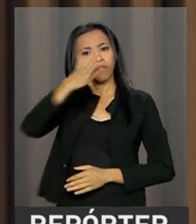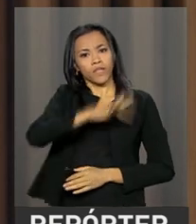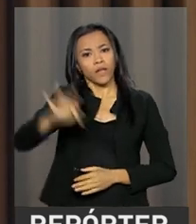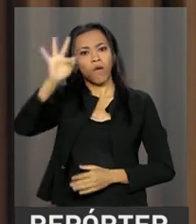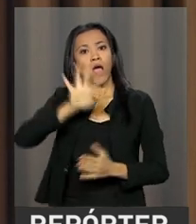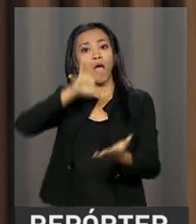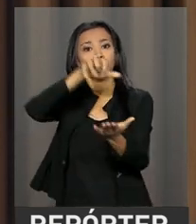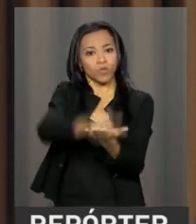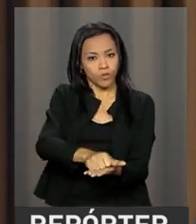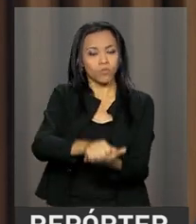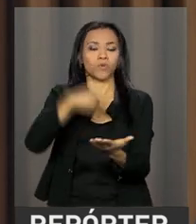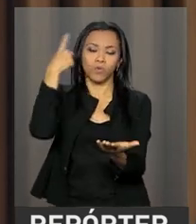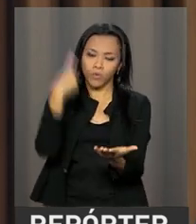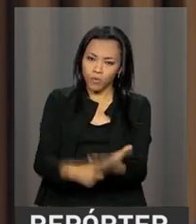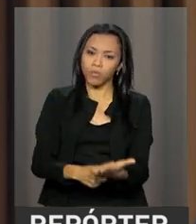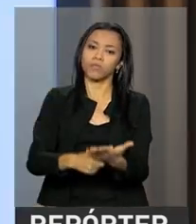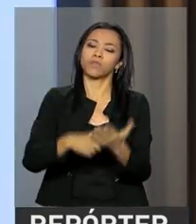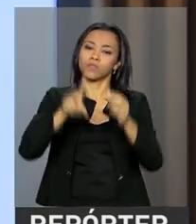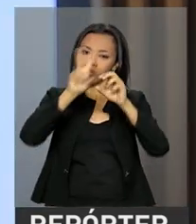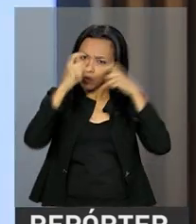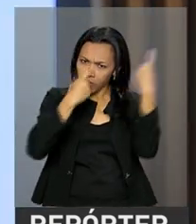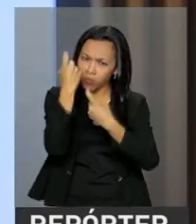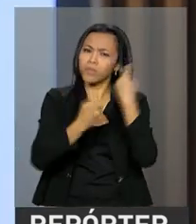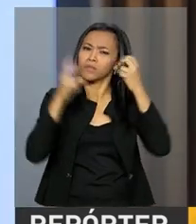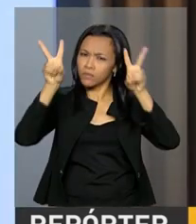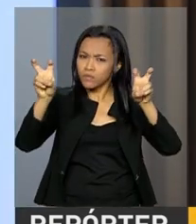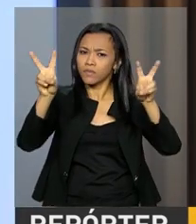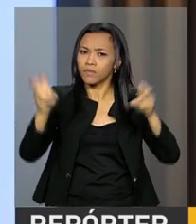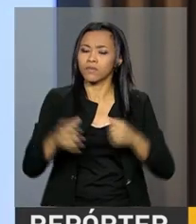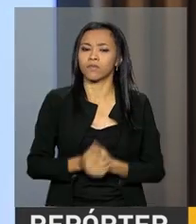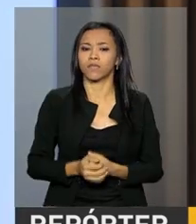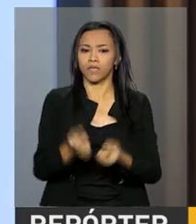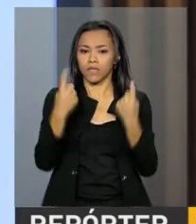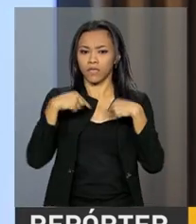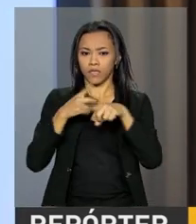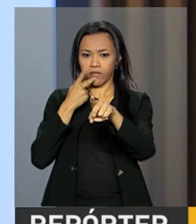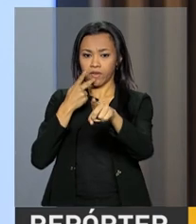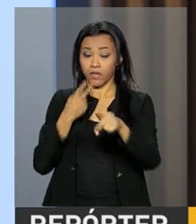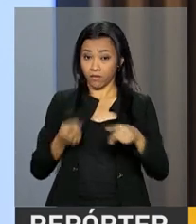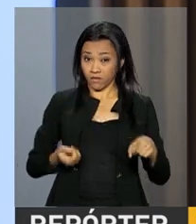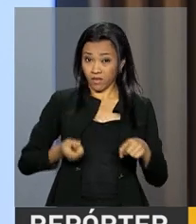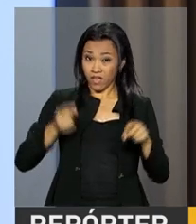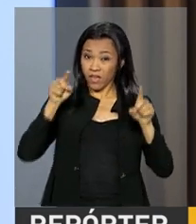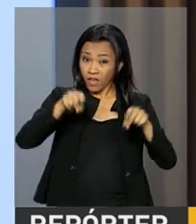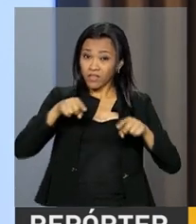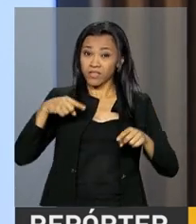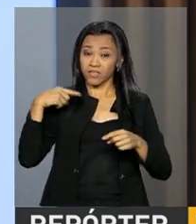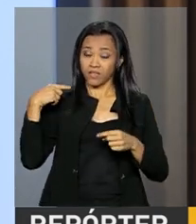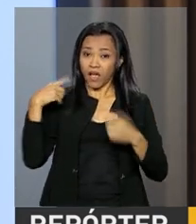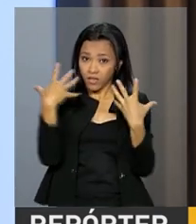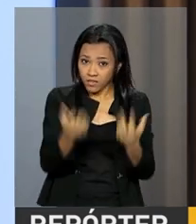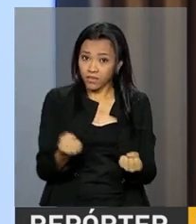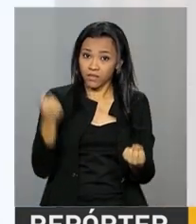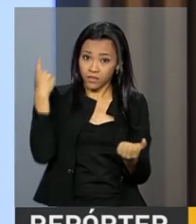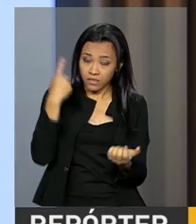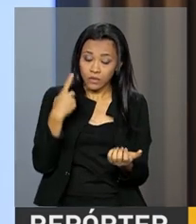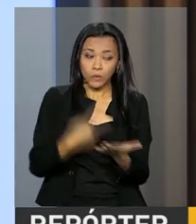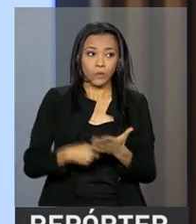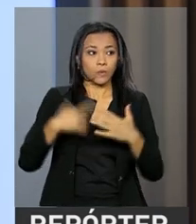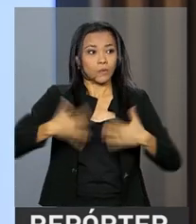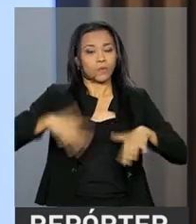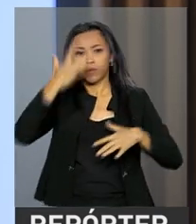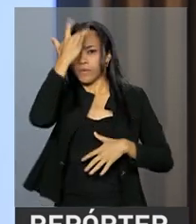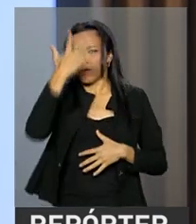vez responsabilidade no tema. Assumir essa responsabilidade não é fácil, porque é um problema muito complexo. Então,